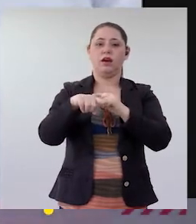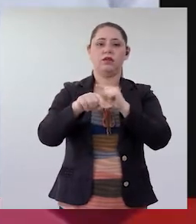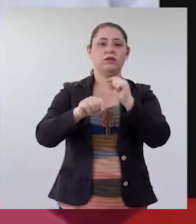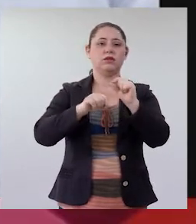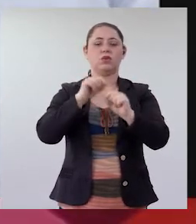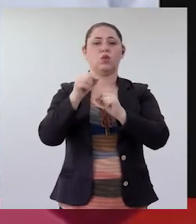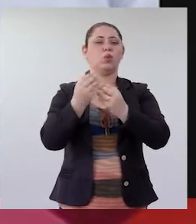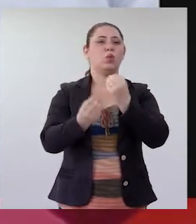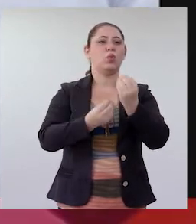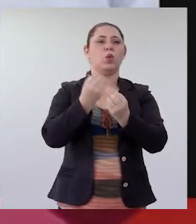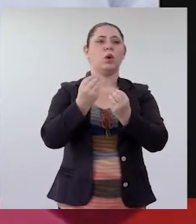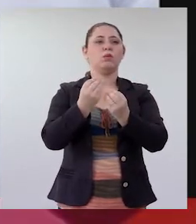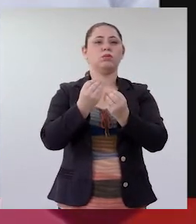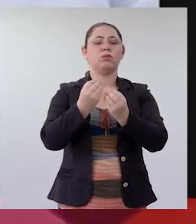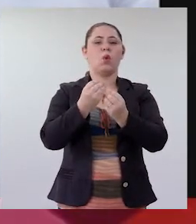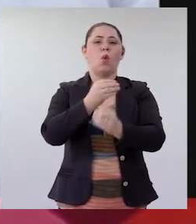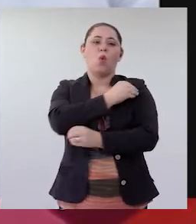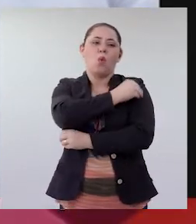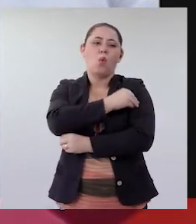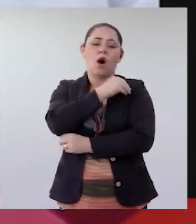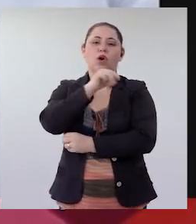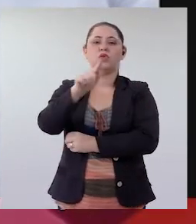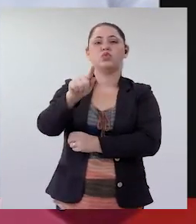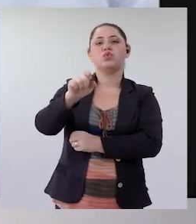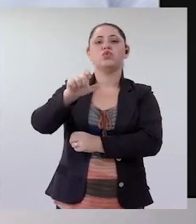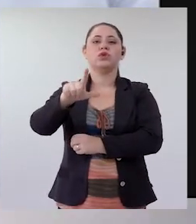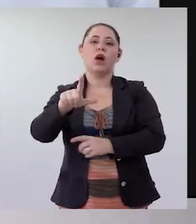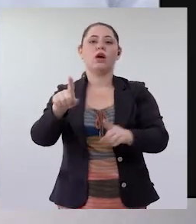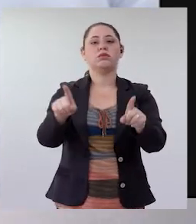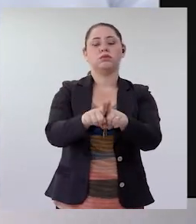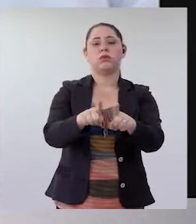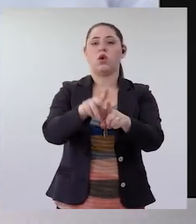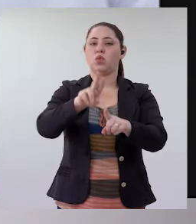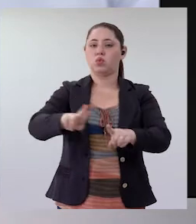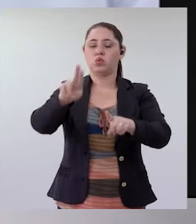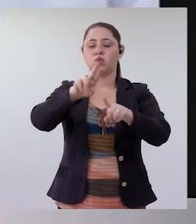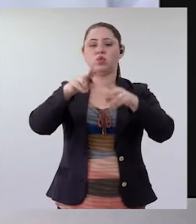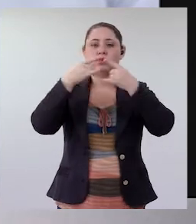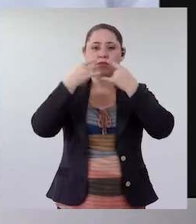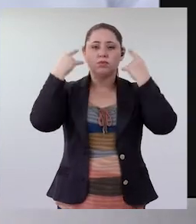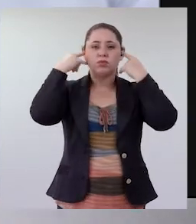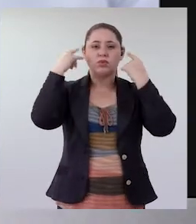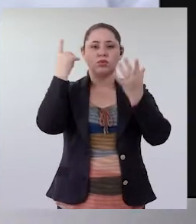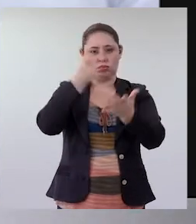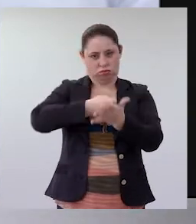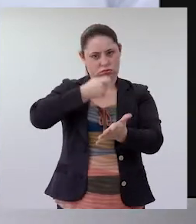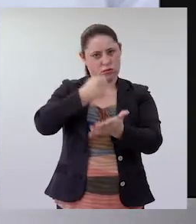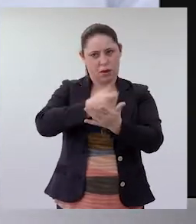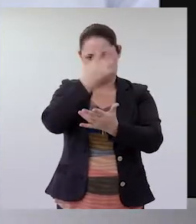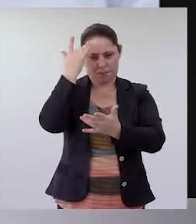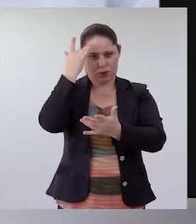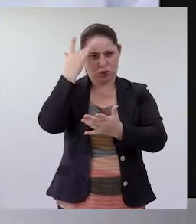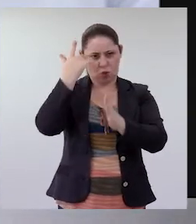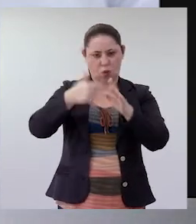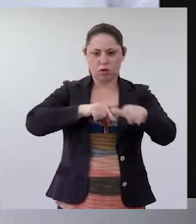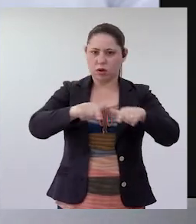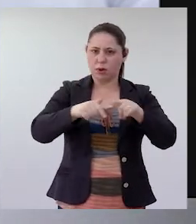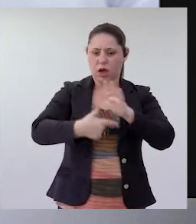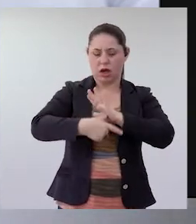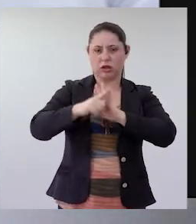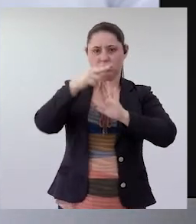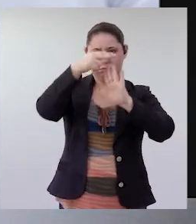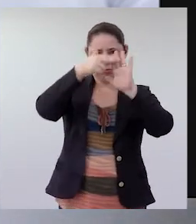né, como que eu falo, de álcool em gel, né, também o uso de máscara, já exigindo dos colaboradores antes mesmo